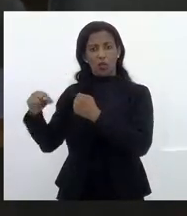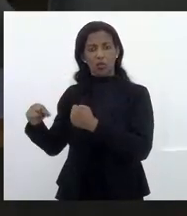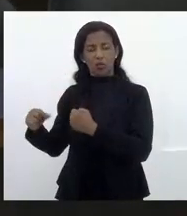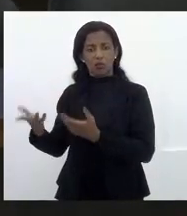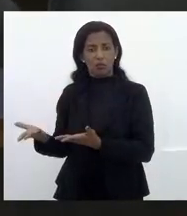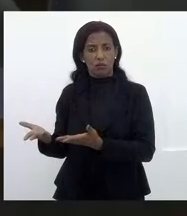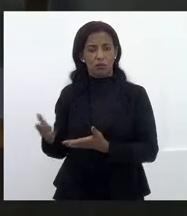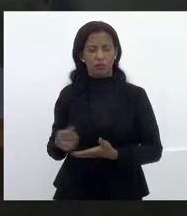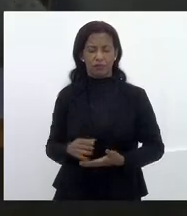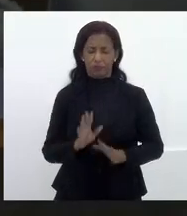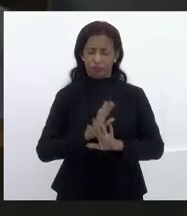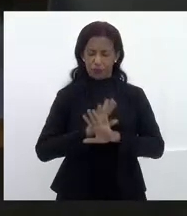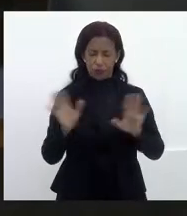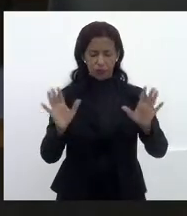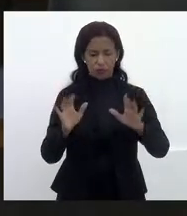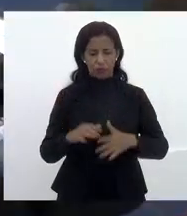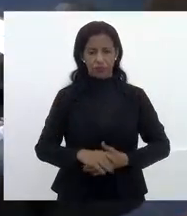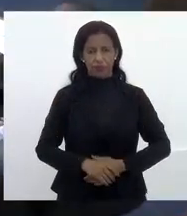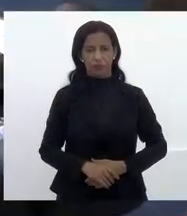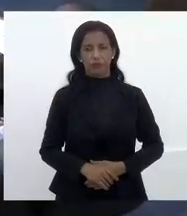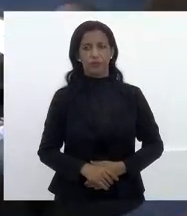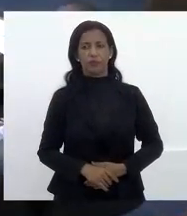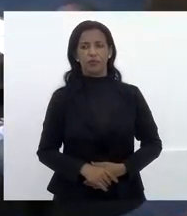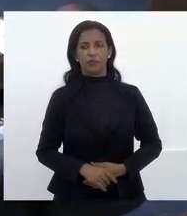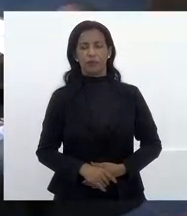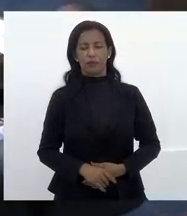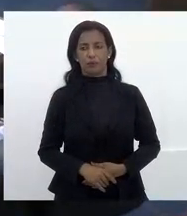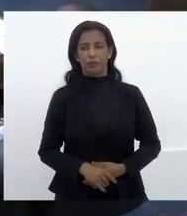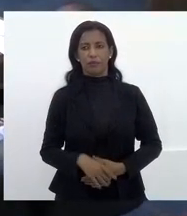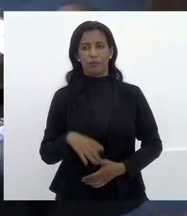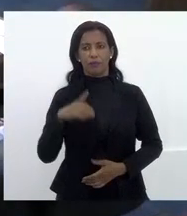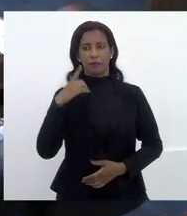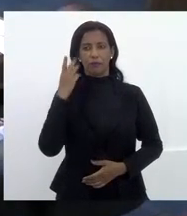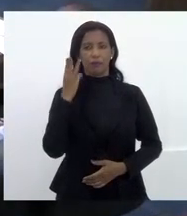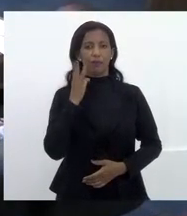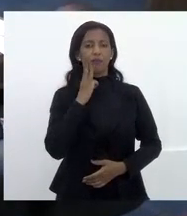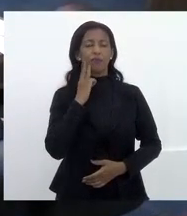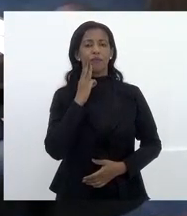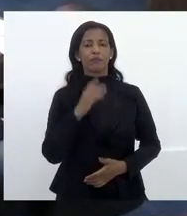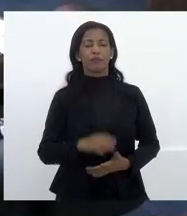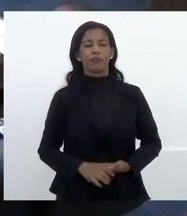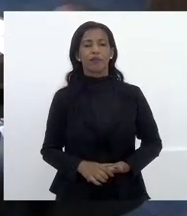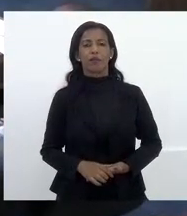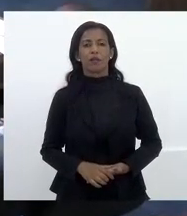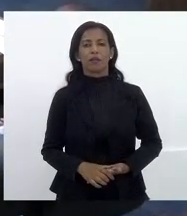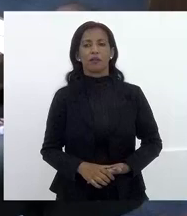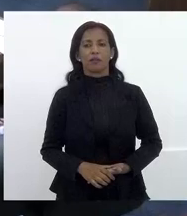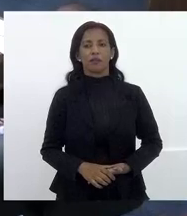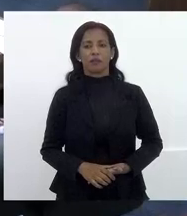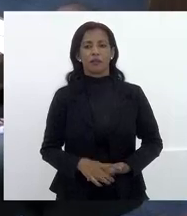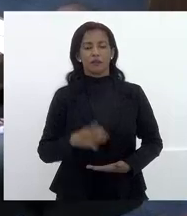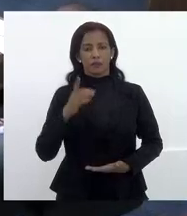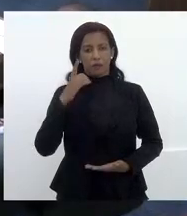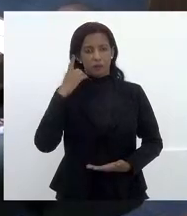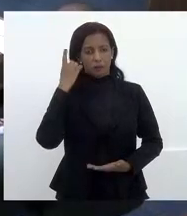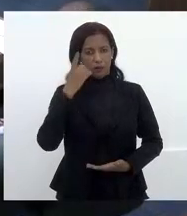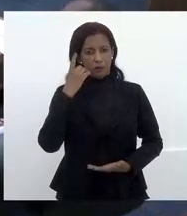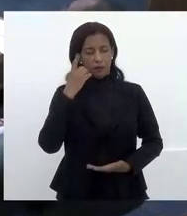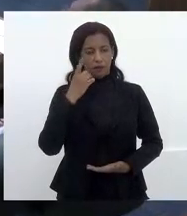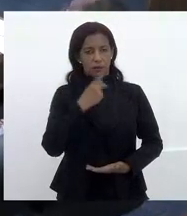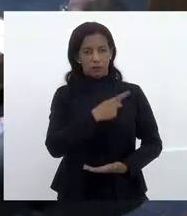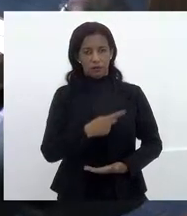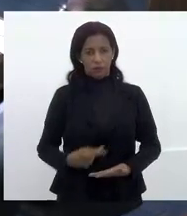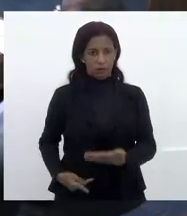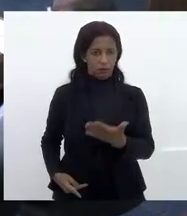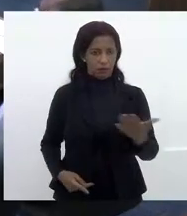artigo só isso é o Deputado waldeck Carneiro o senhor presidente demais Presidente das comissões